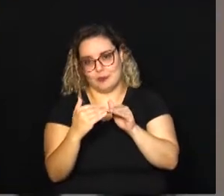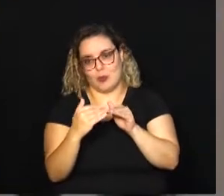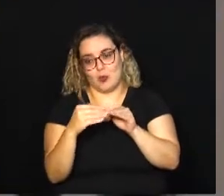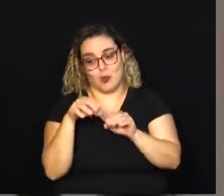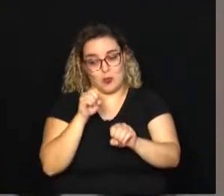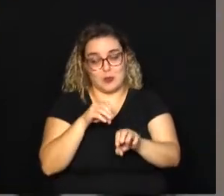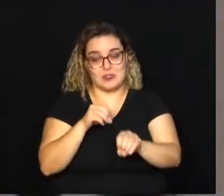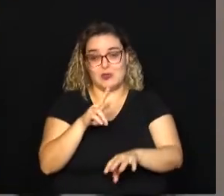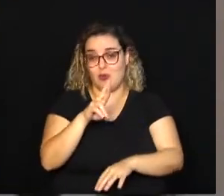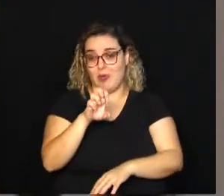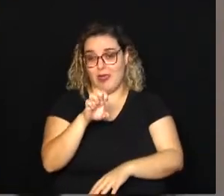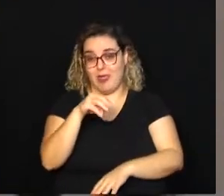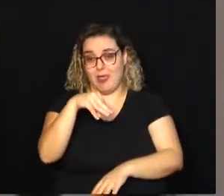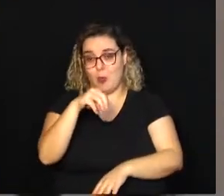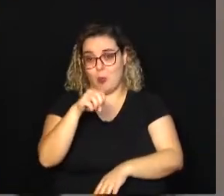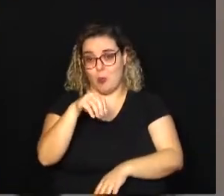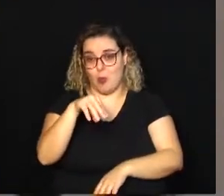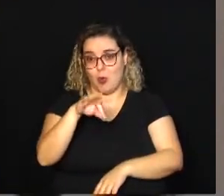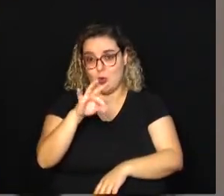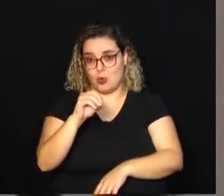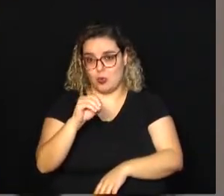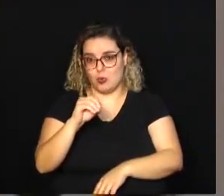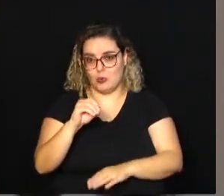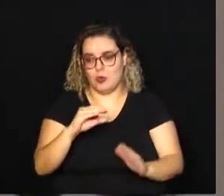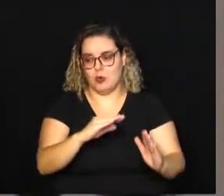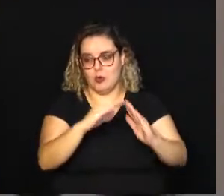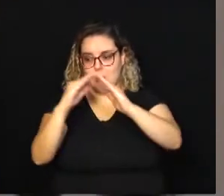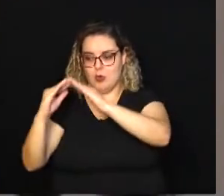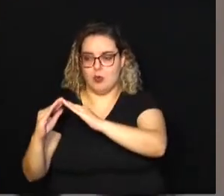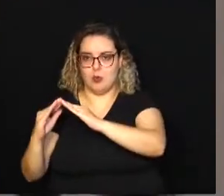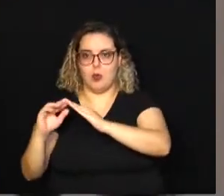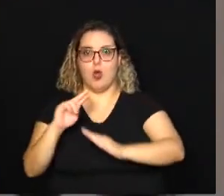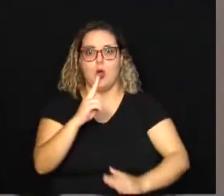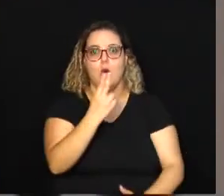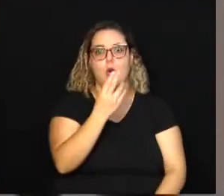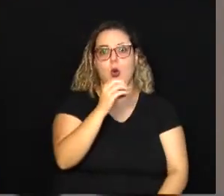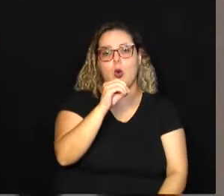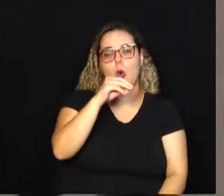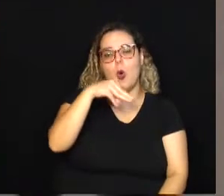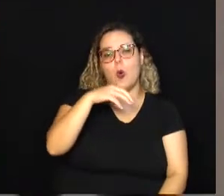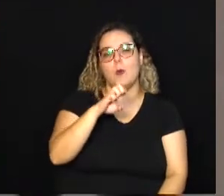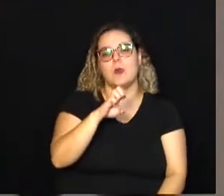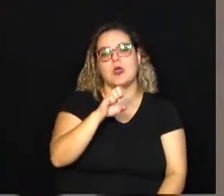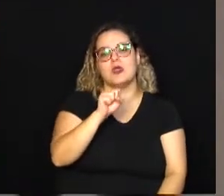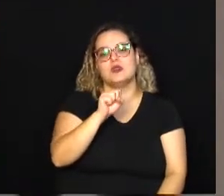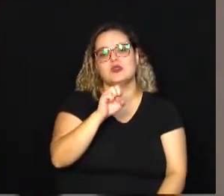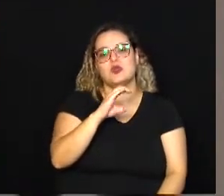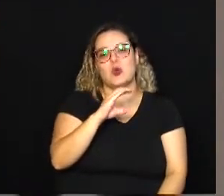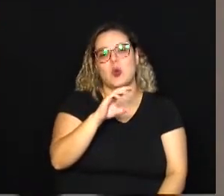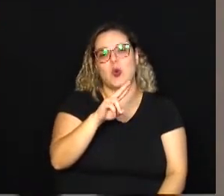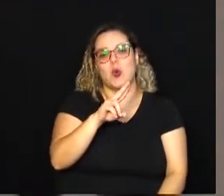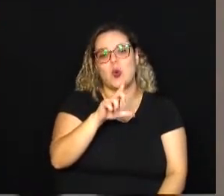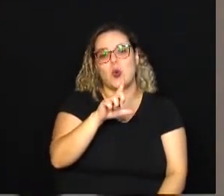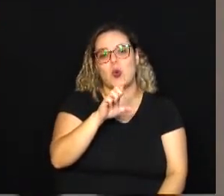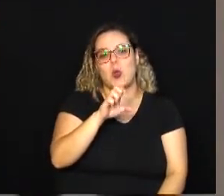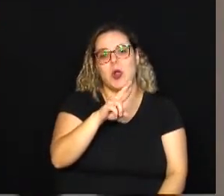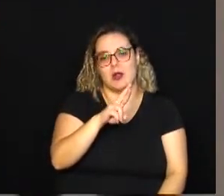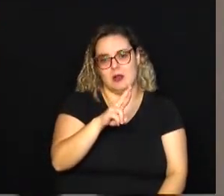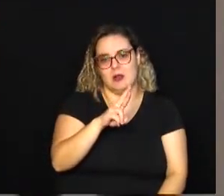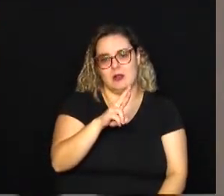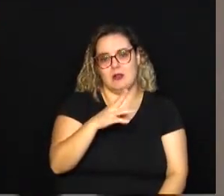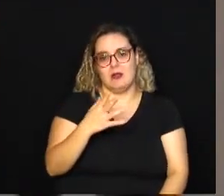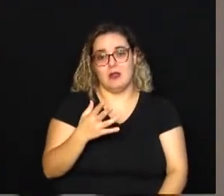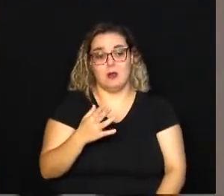a ver quase como um homeschooling dos mais mal feitos, porque os pais não